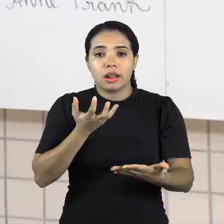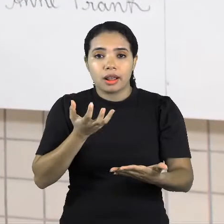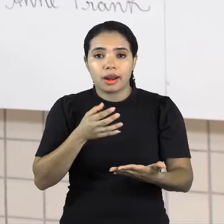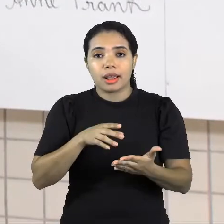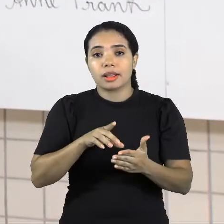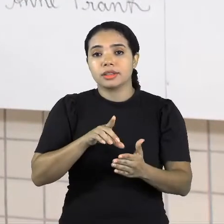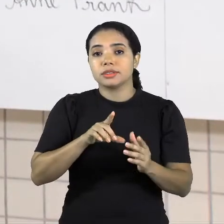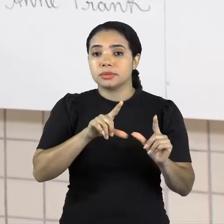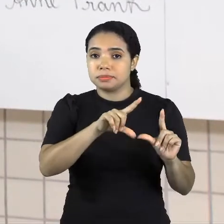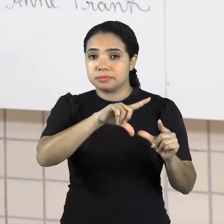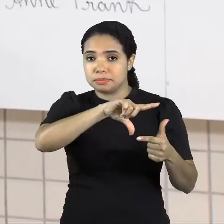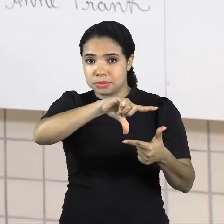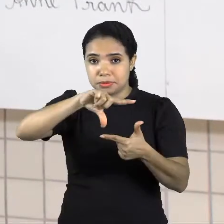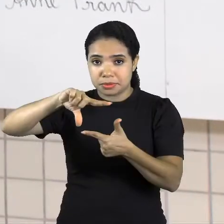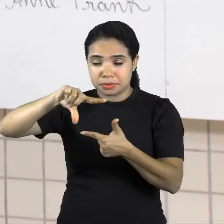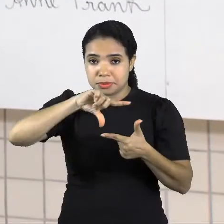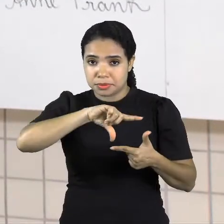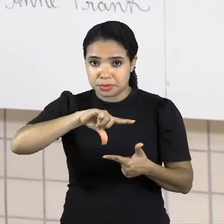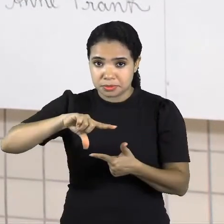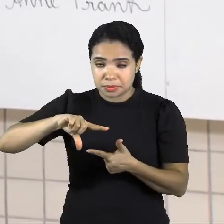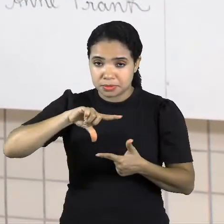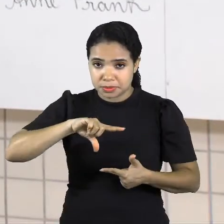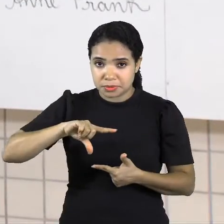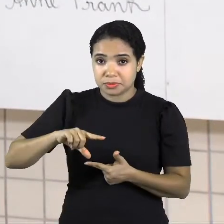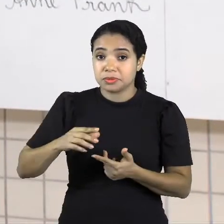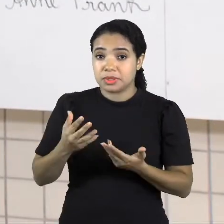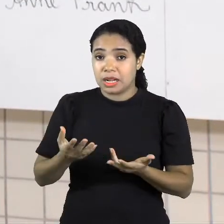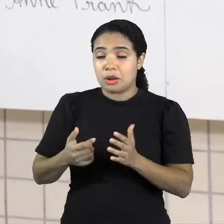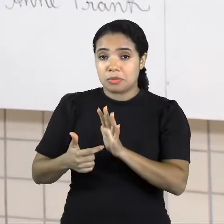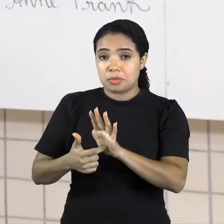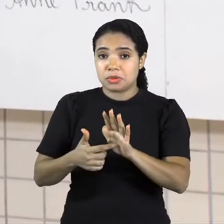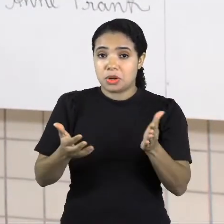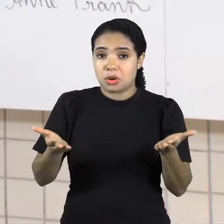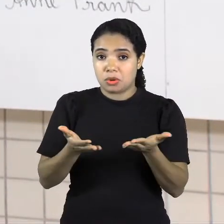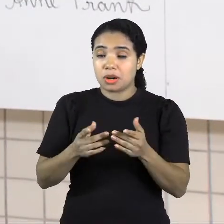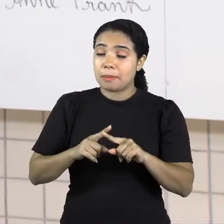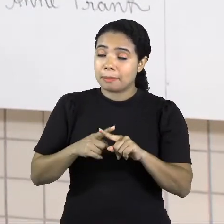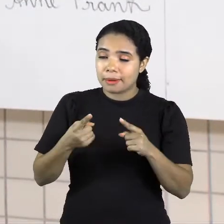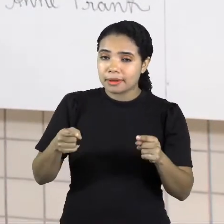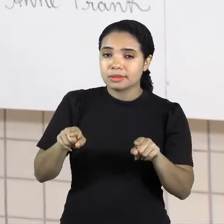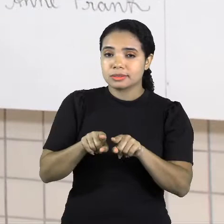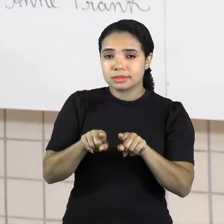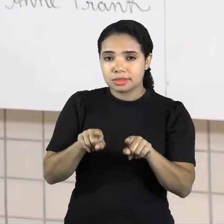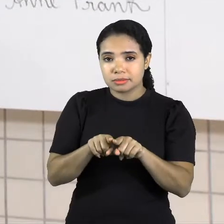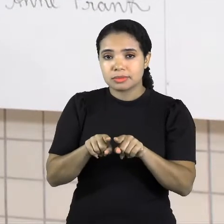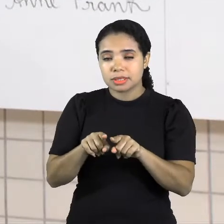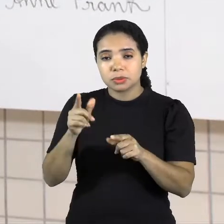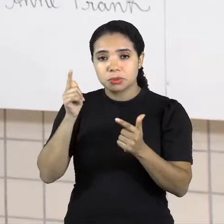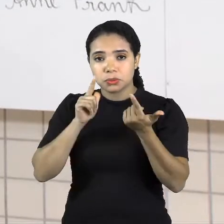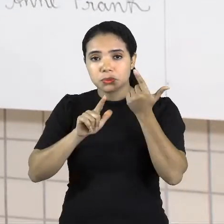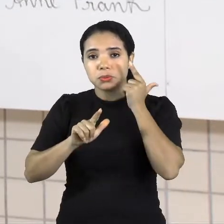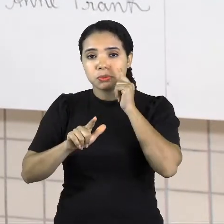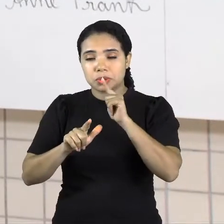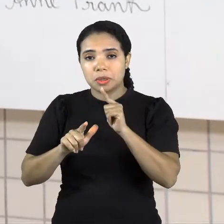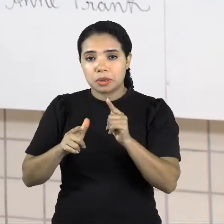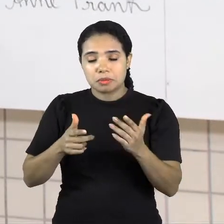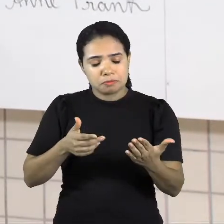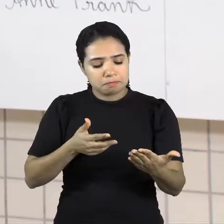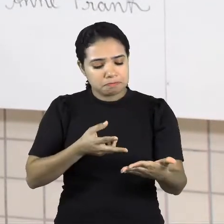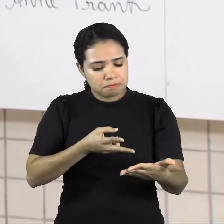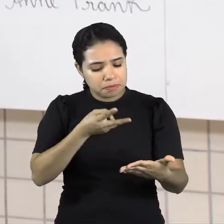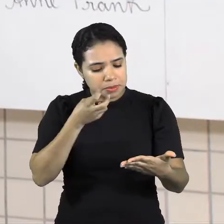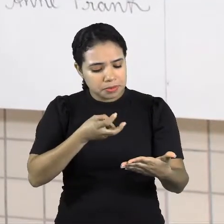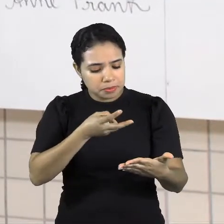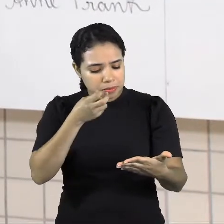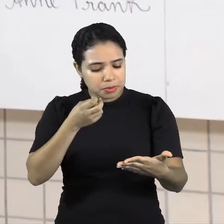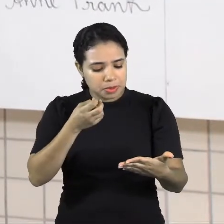diário em quadrinhos, que foi um lançamento recente, mas que também ele consegue captar